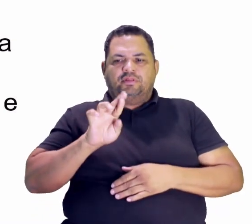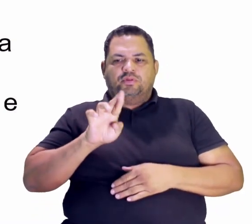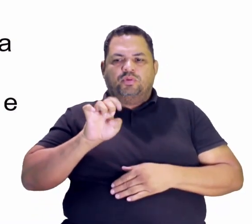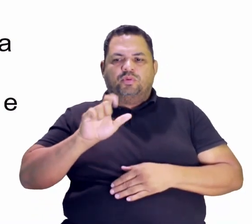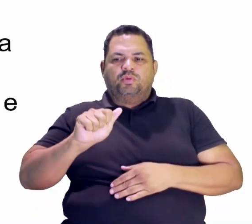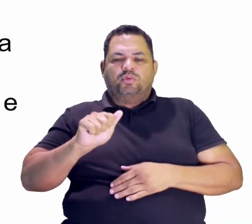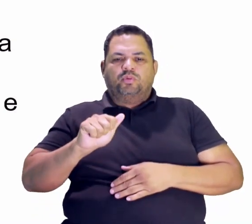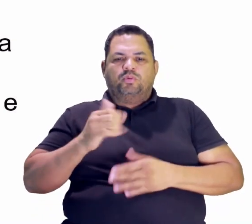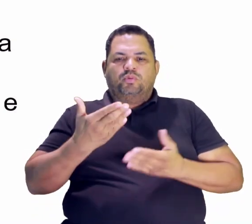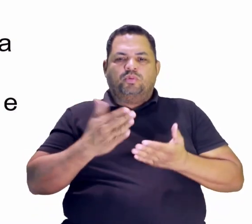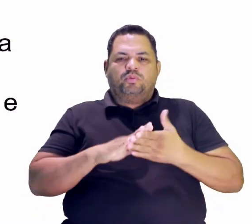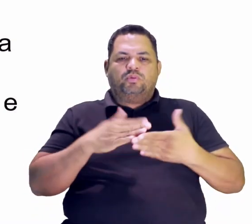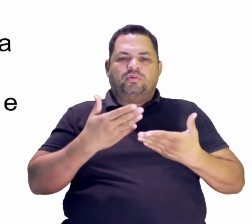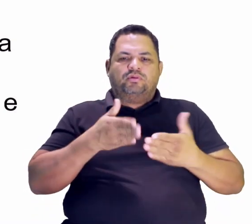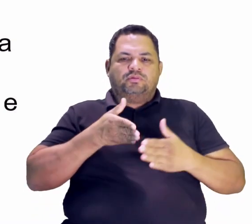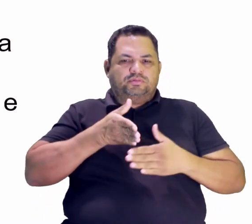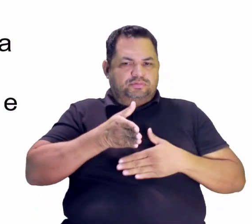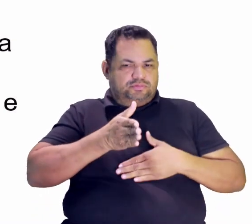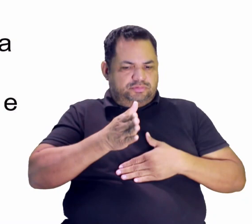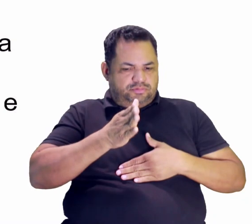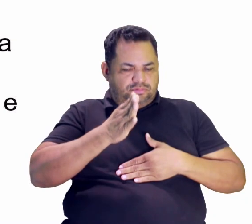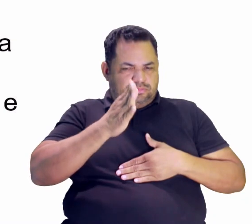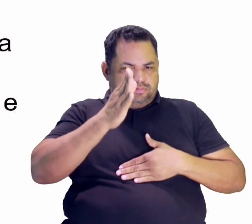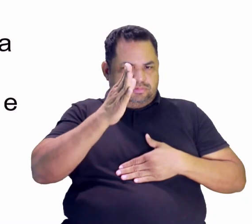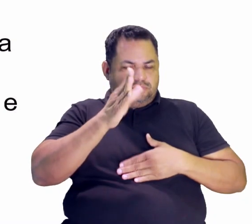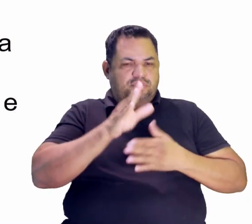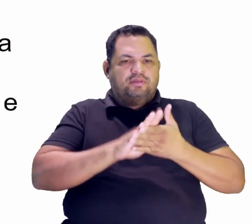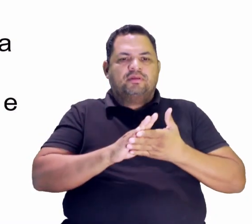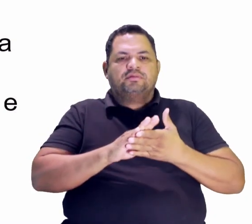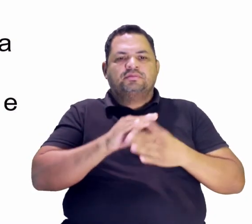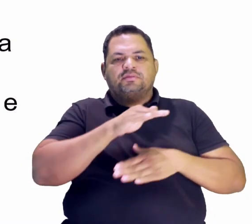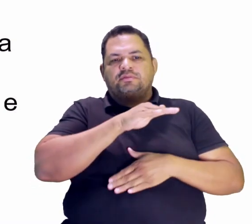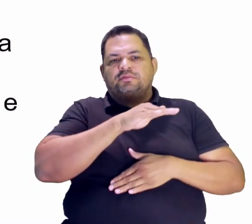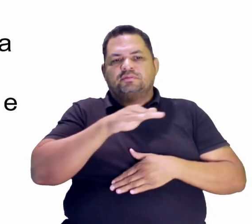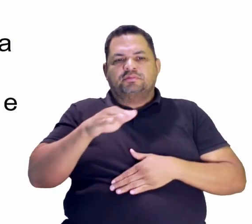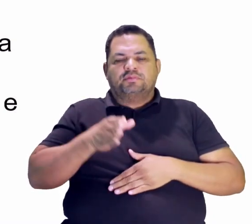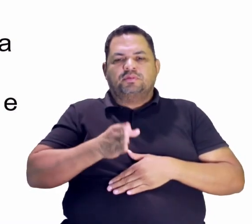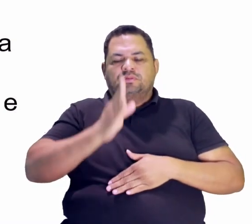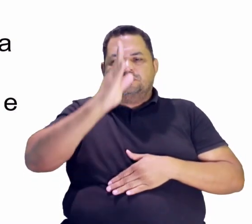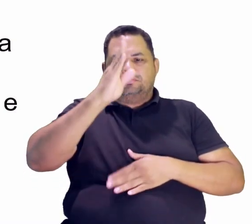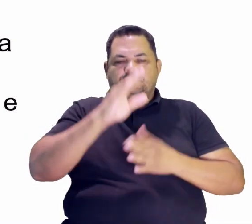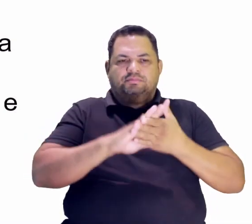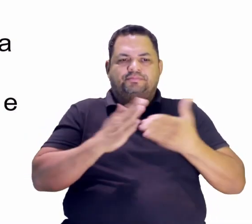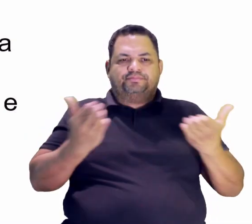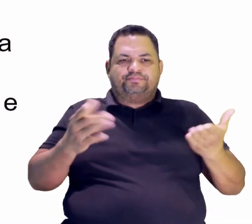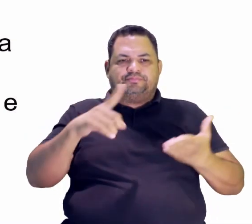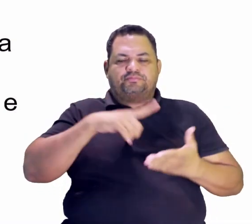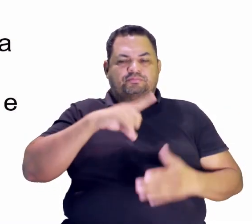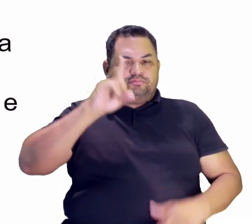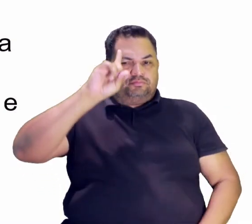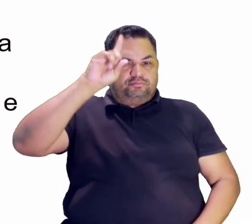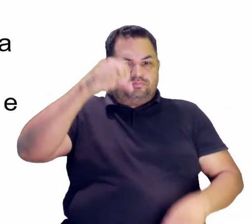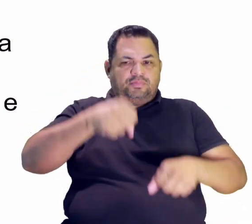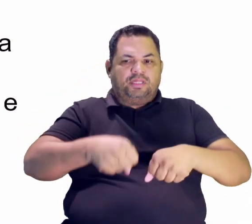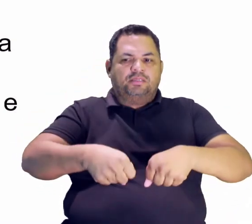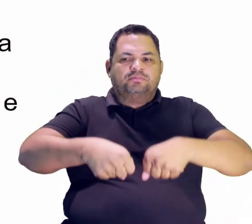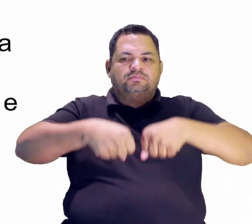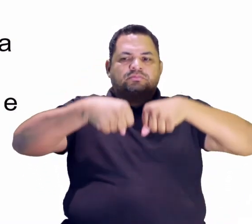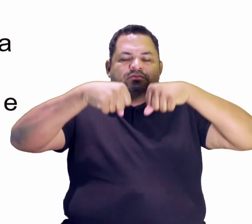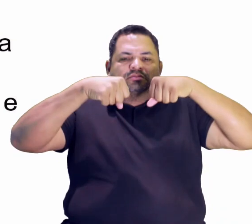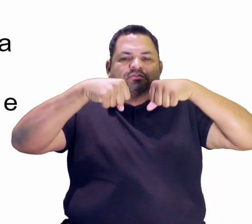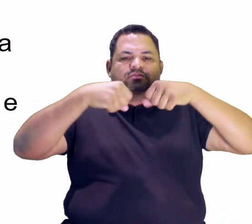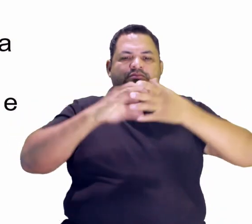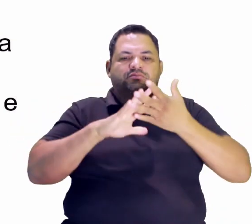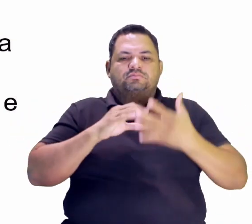deu a direção que está fazendo a força e o sentido, que é para cima. Então aqui eu tenho uma ideia que ele está puxando o carrinho.